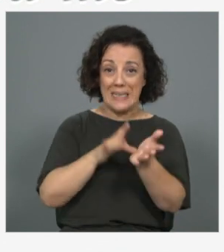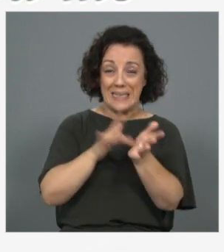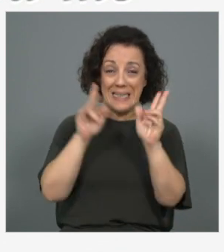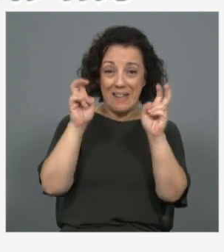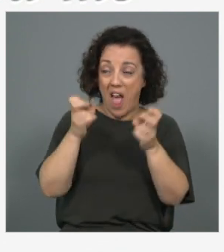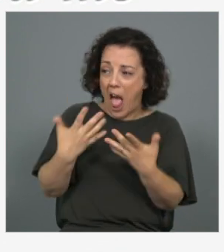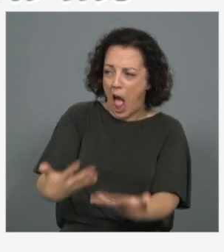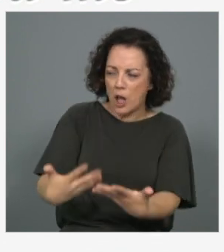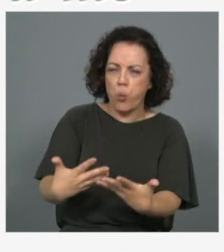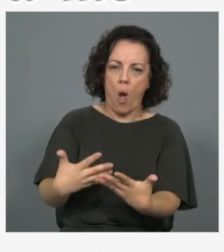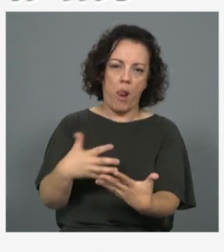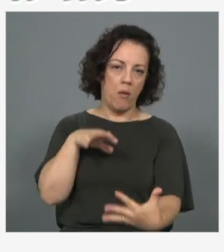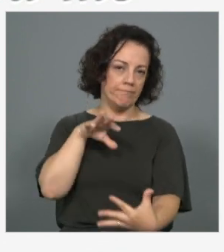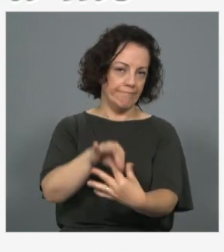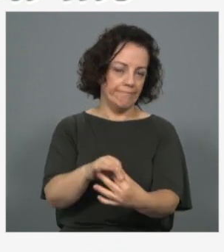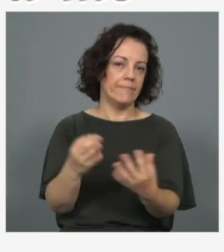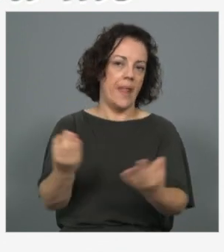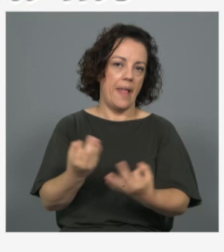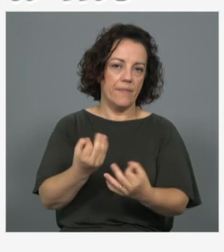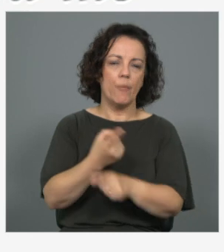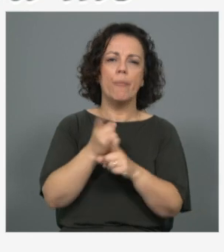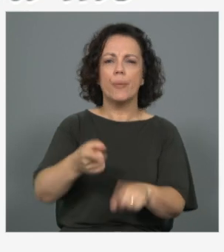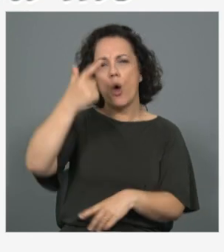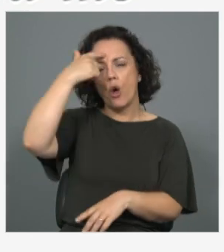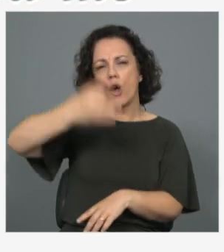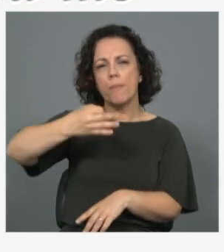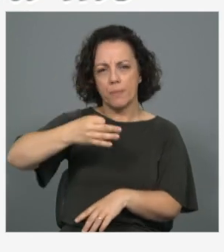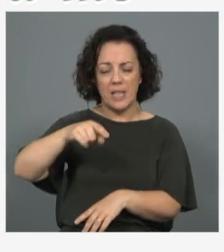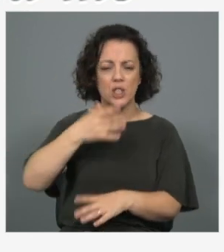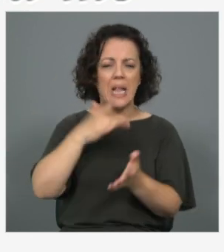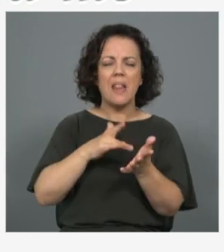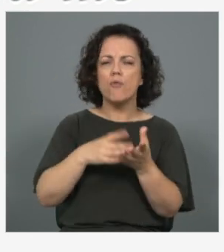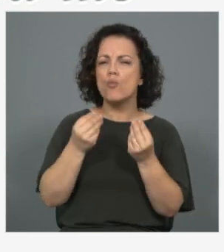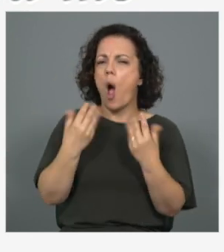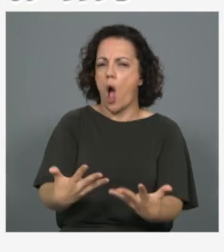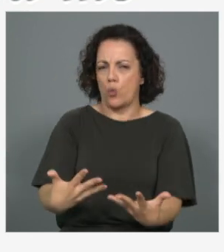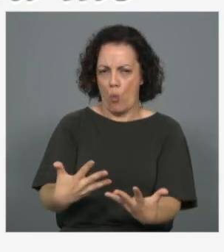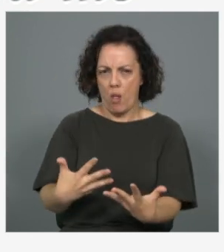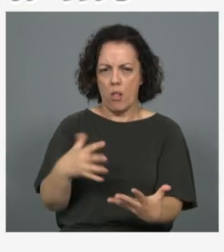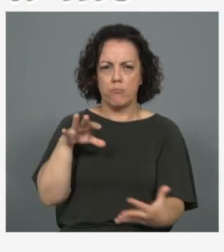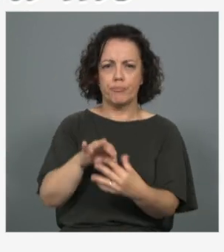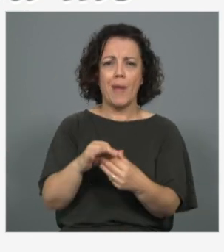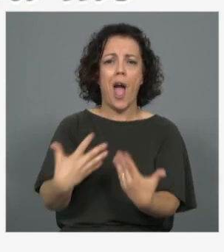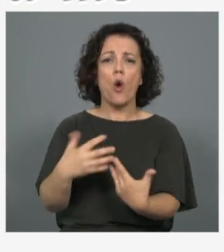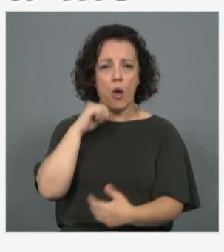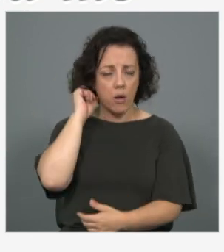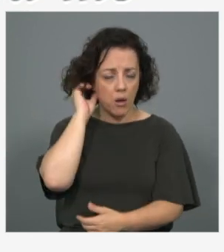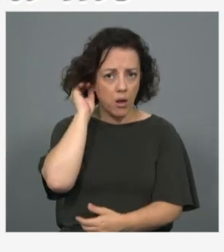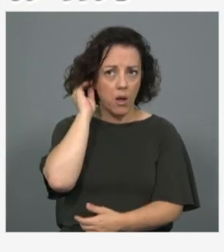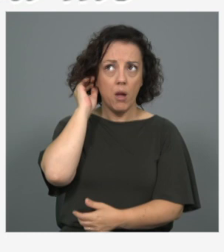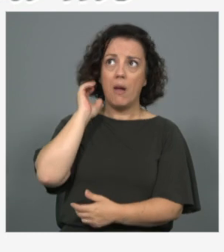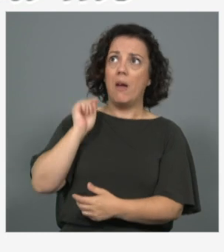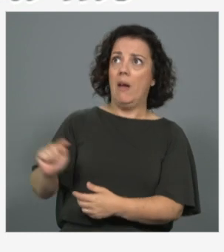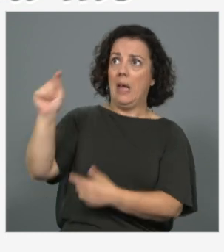por causa dos comportamentos da humanidade. Livro atualíssimo. O que é que temos nós hoje? Guerras,